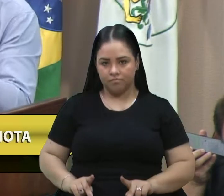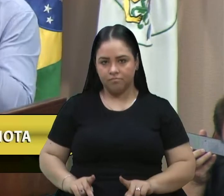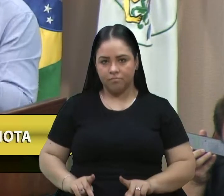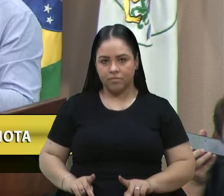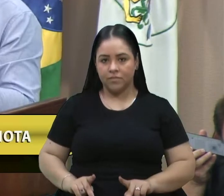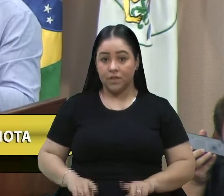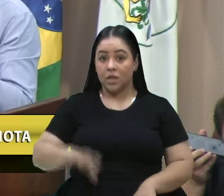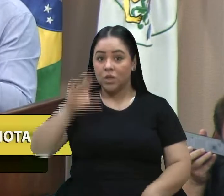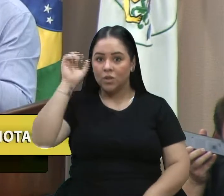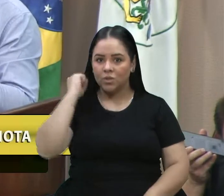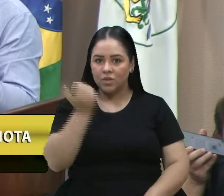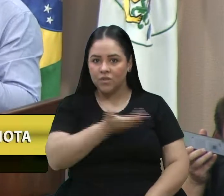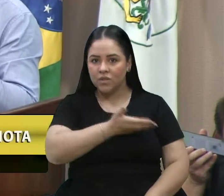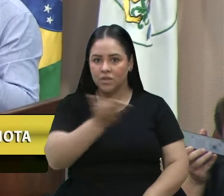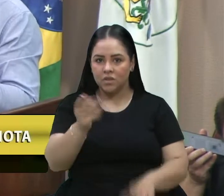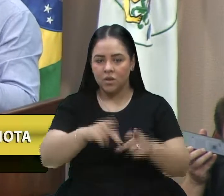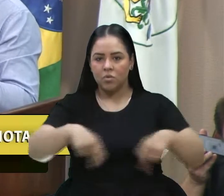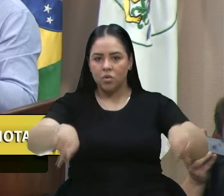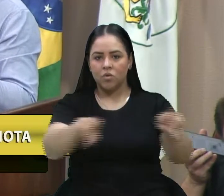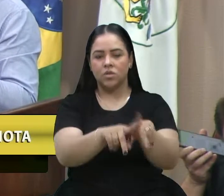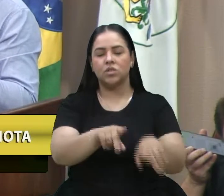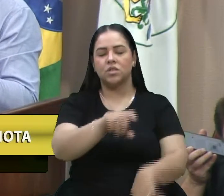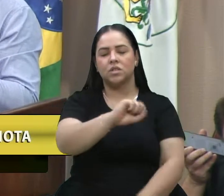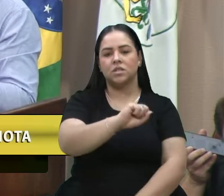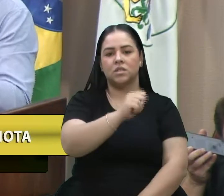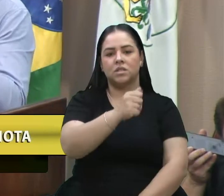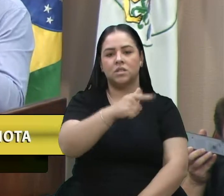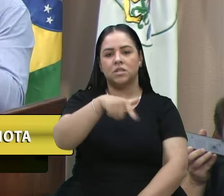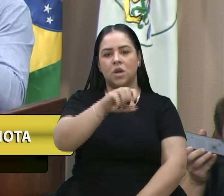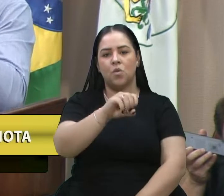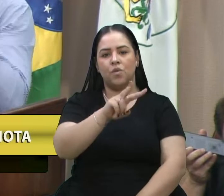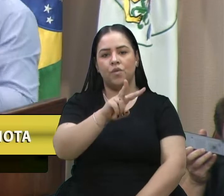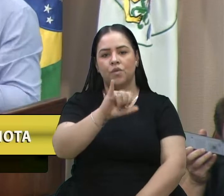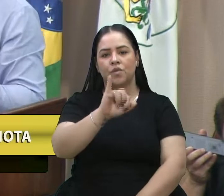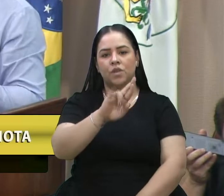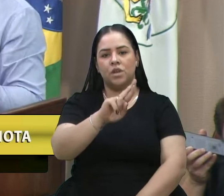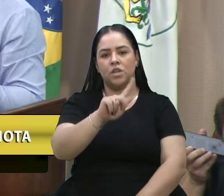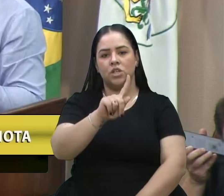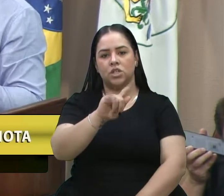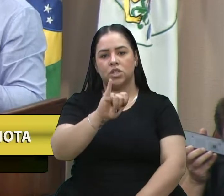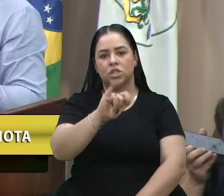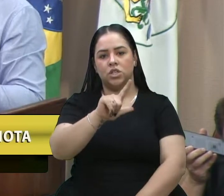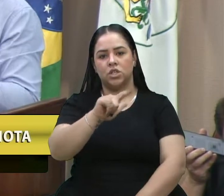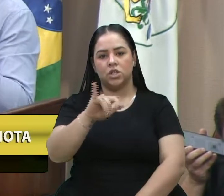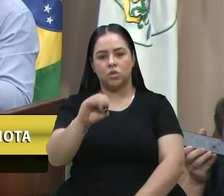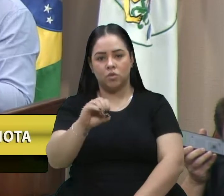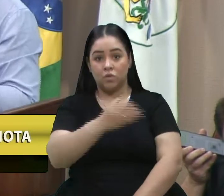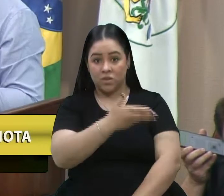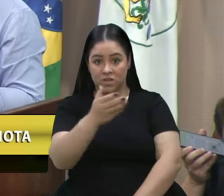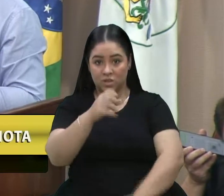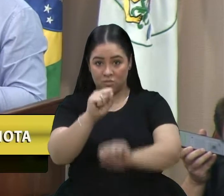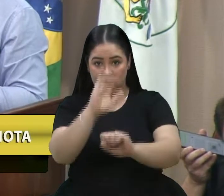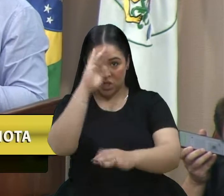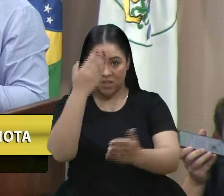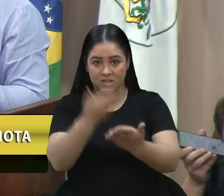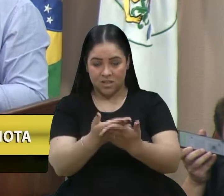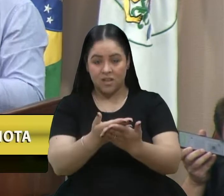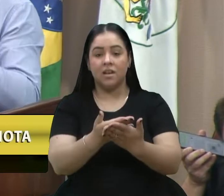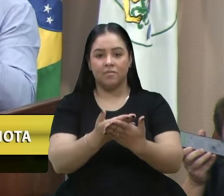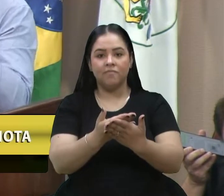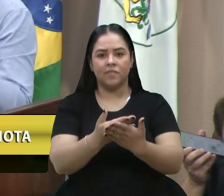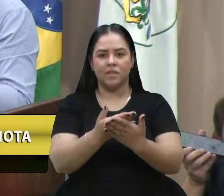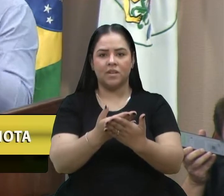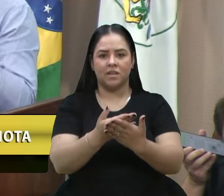escute população de São Virgílio da Segunda Légua, vocês podem ter certeza que essas pessoas